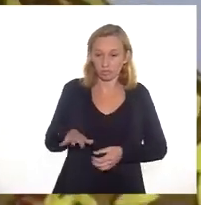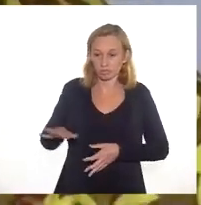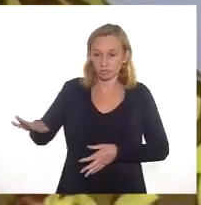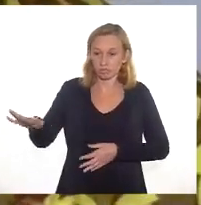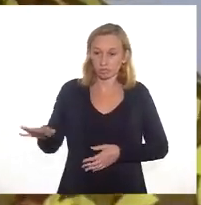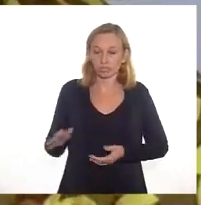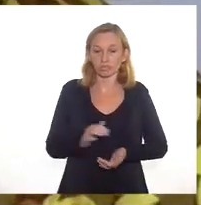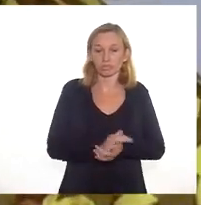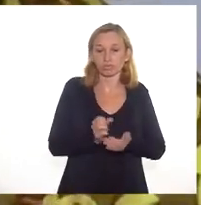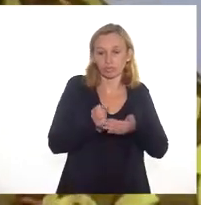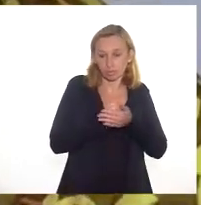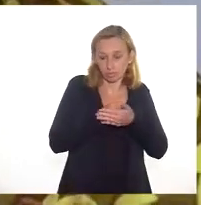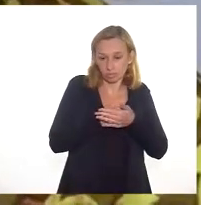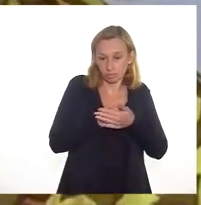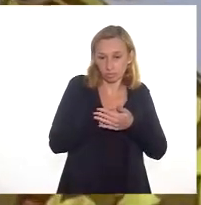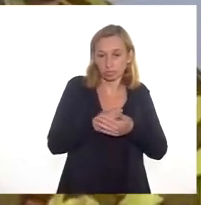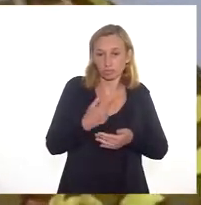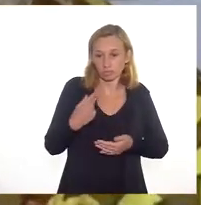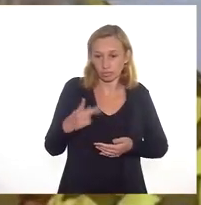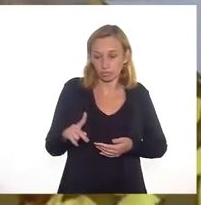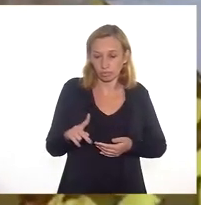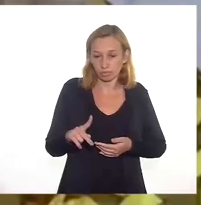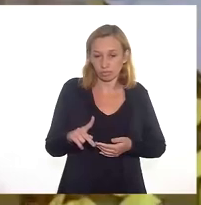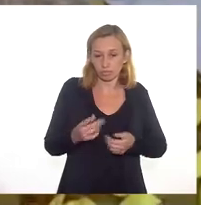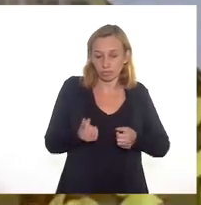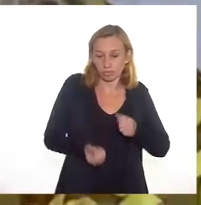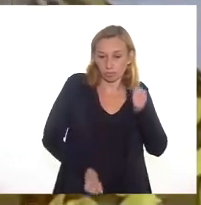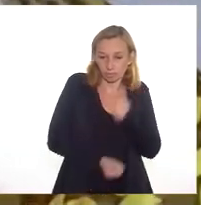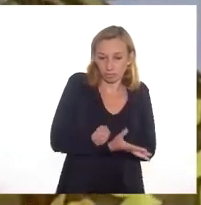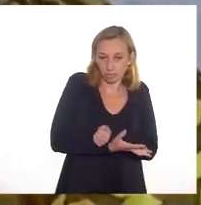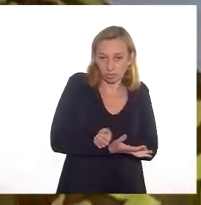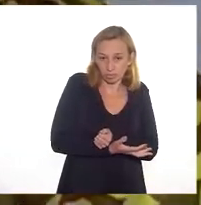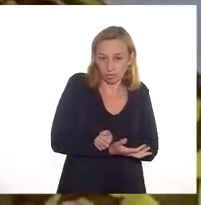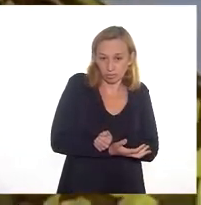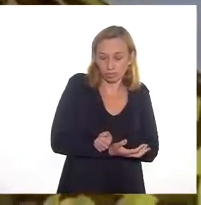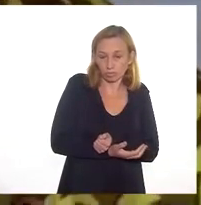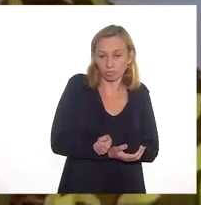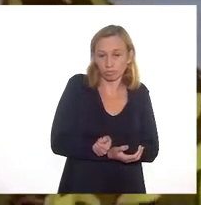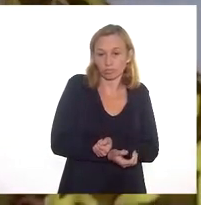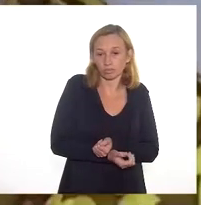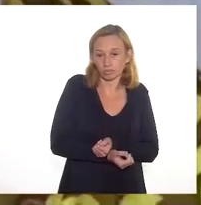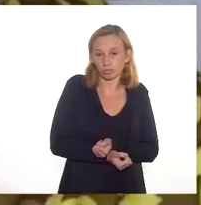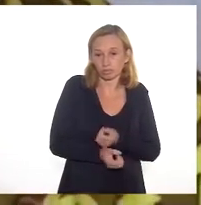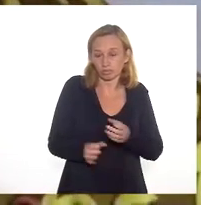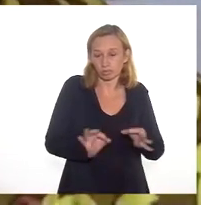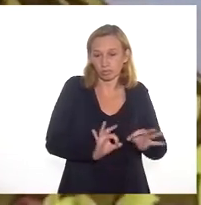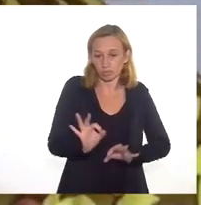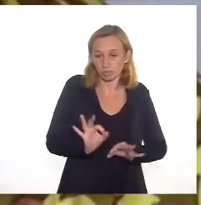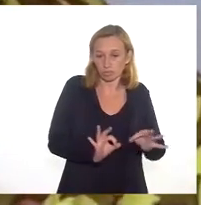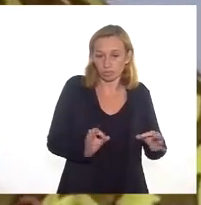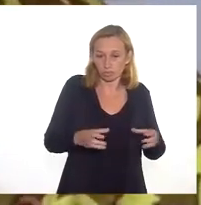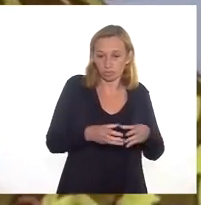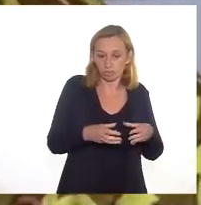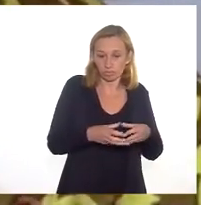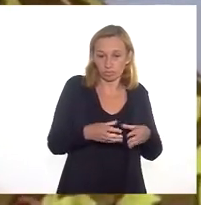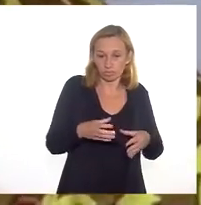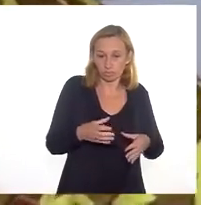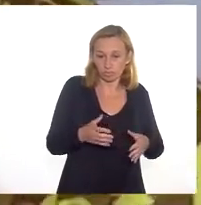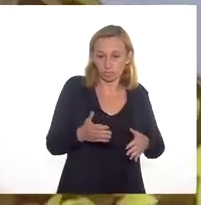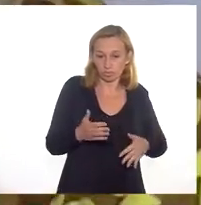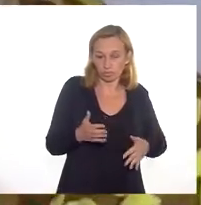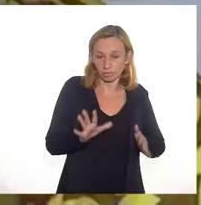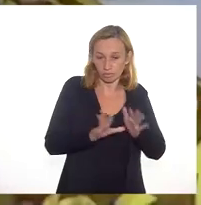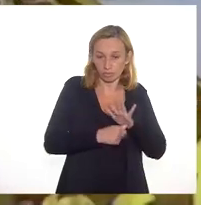disso, escondia a sua natureza corrupta, a sua natureza de articulação em organizações criminosas. Acho que